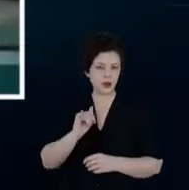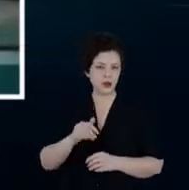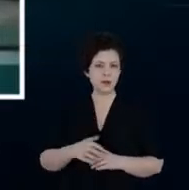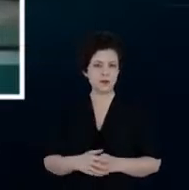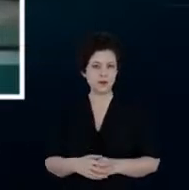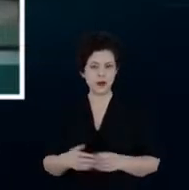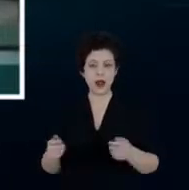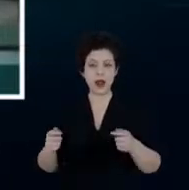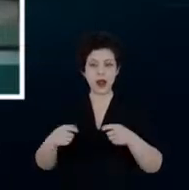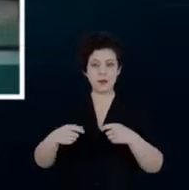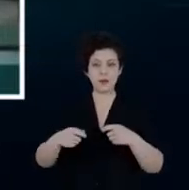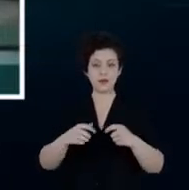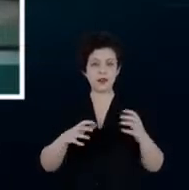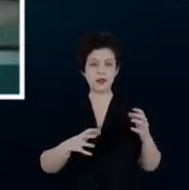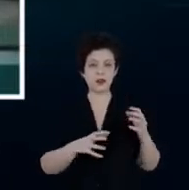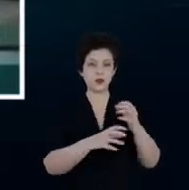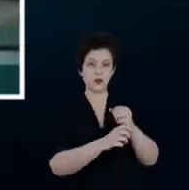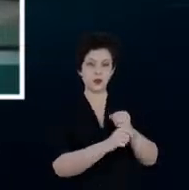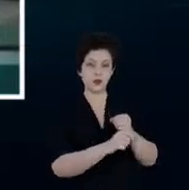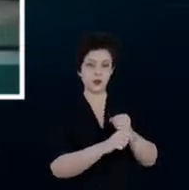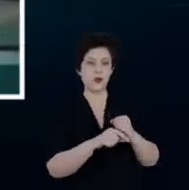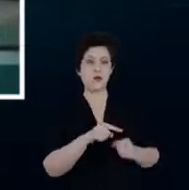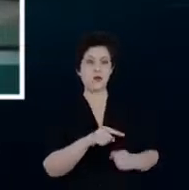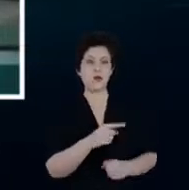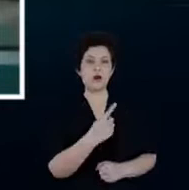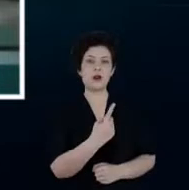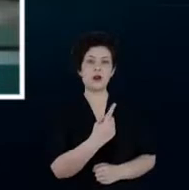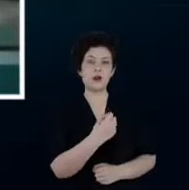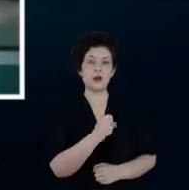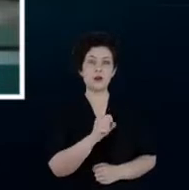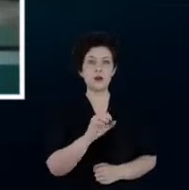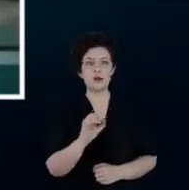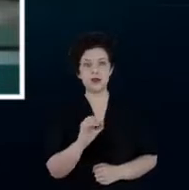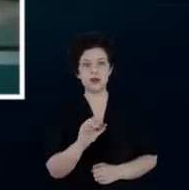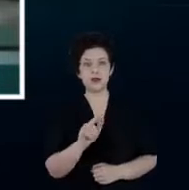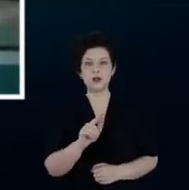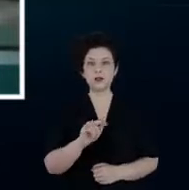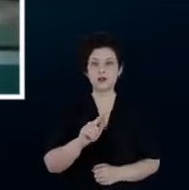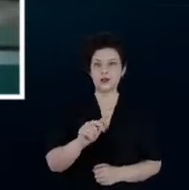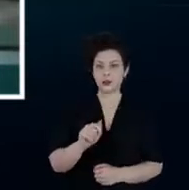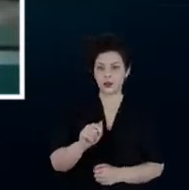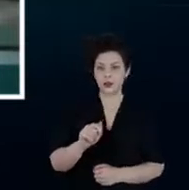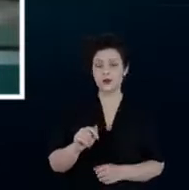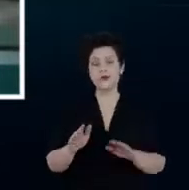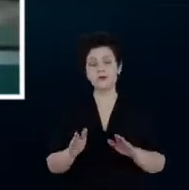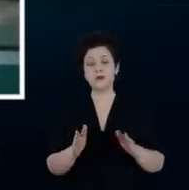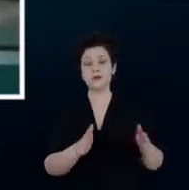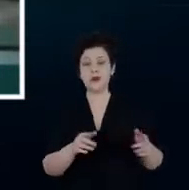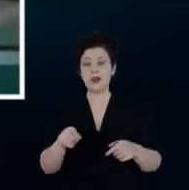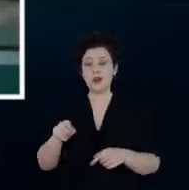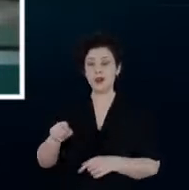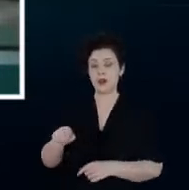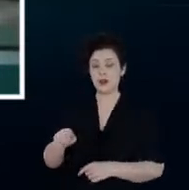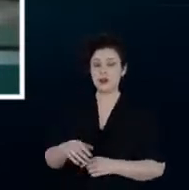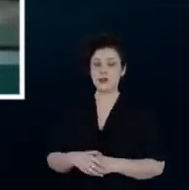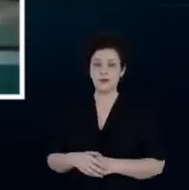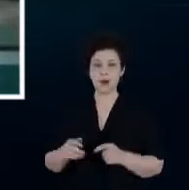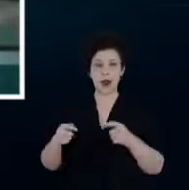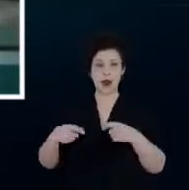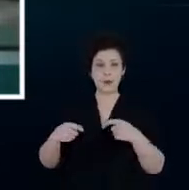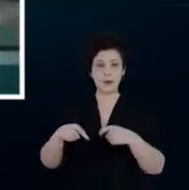capacidade instalada total é 180 gigawatts, enquanto que essa